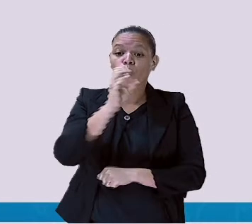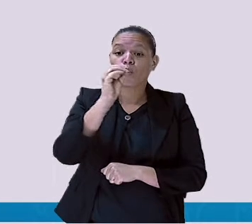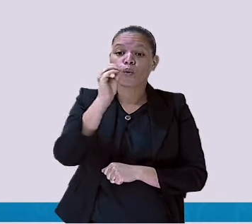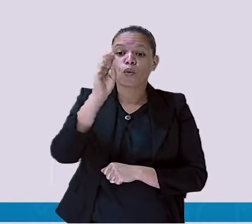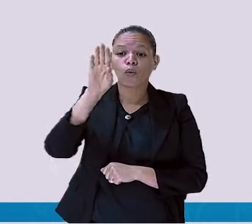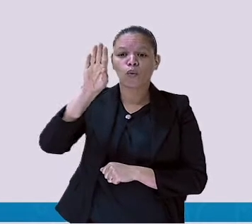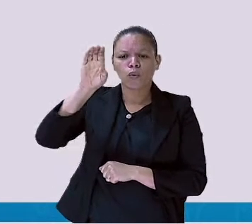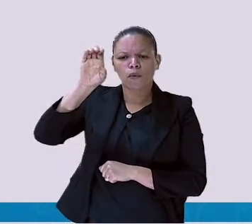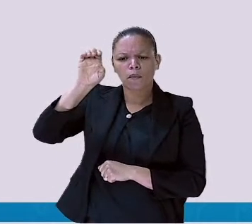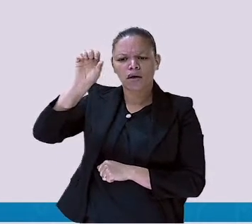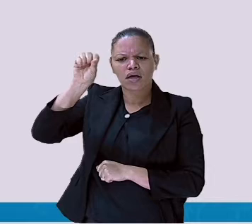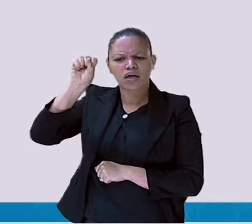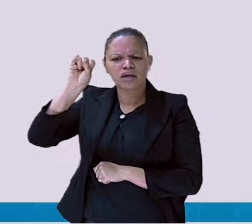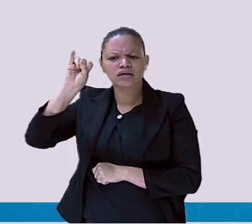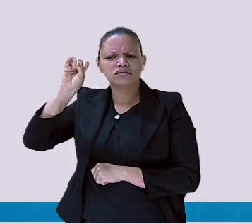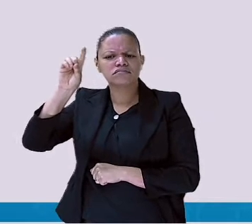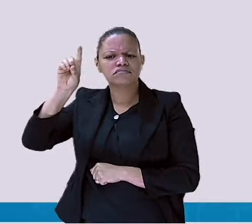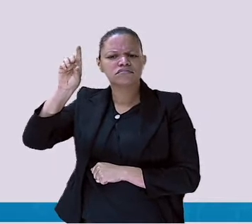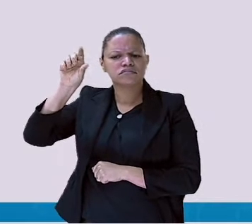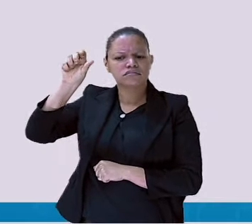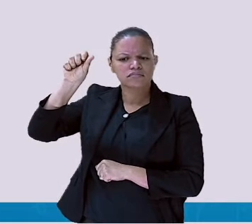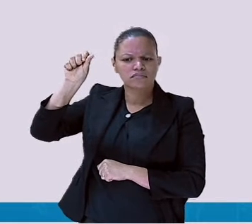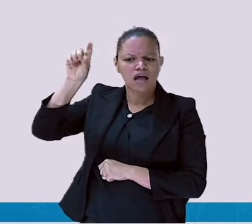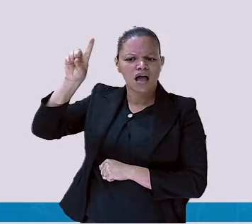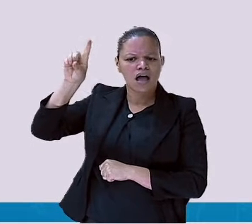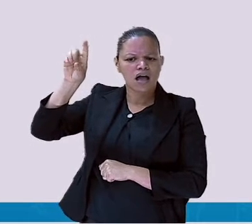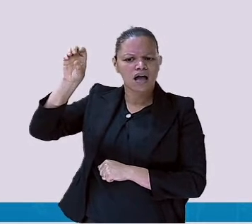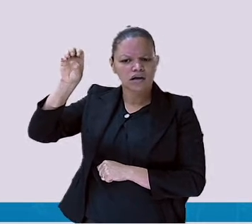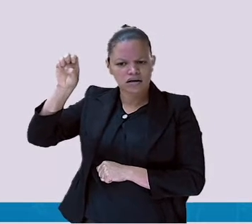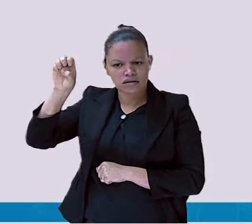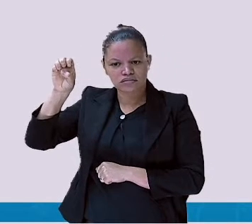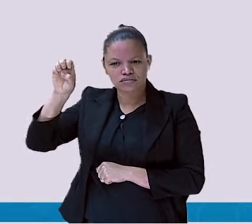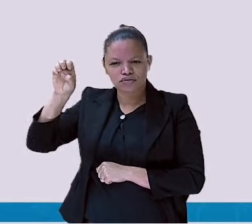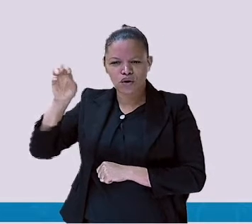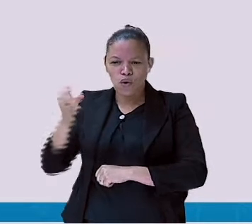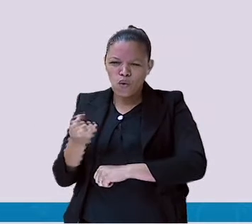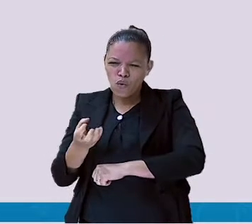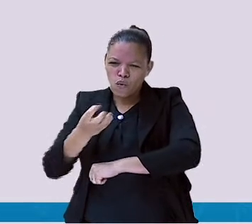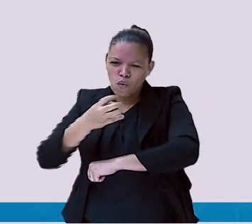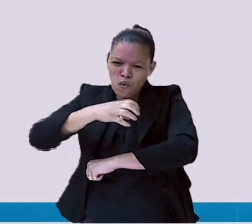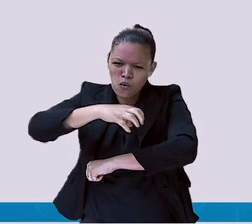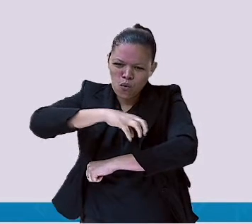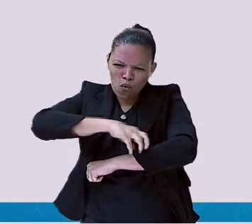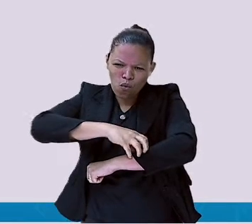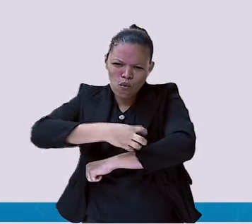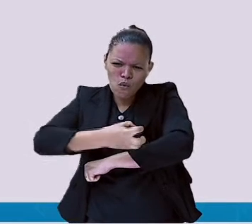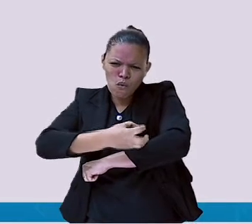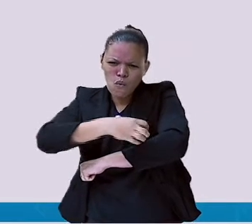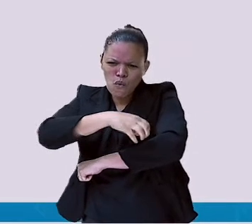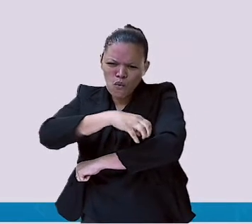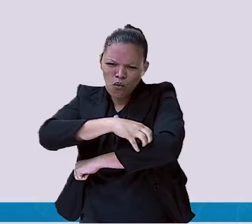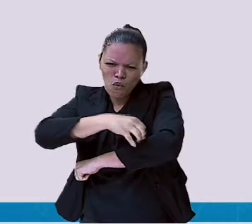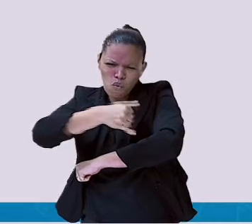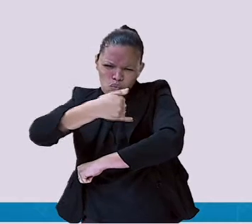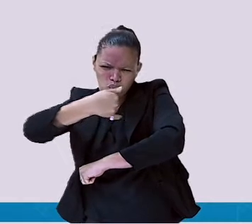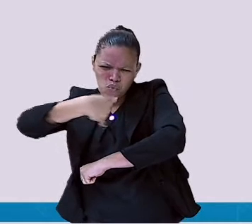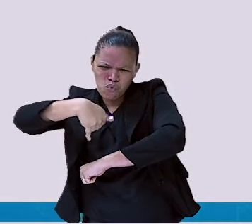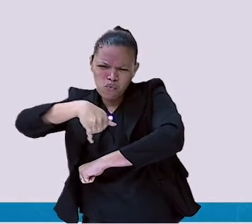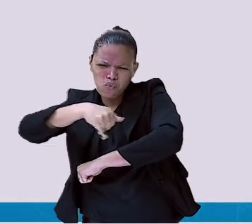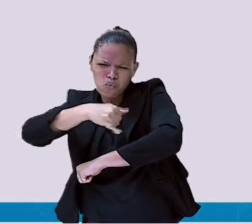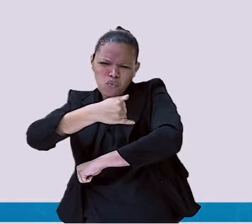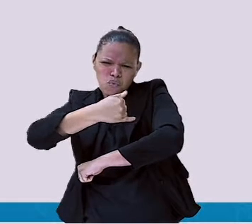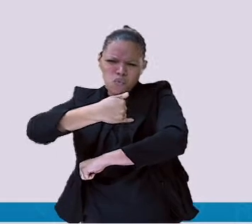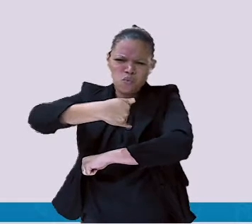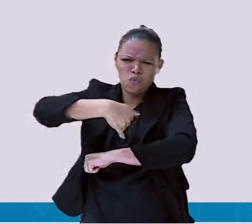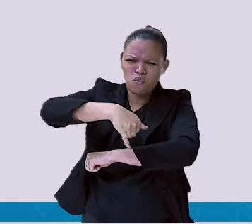o acúmulo de gordura no corpo de um indivíduo, tá? E o que leva,